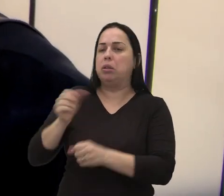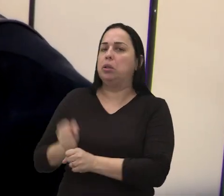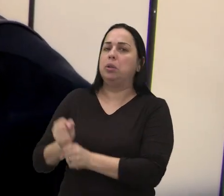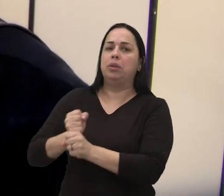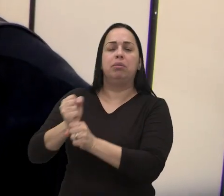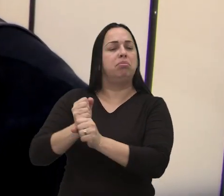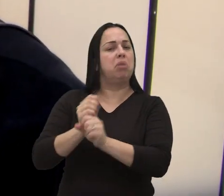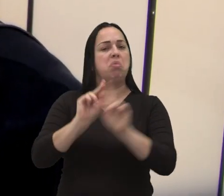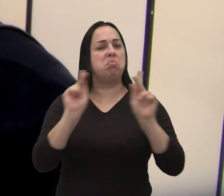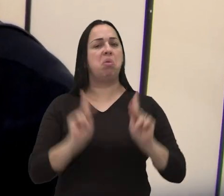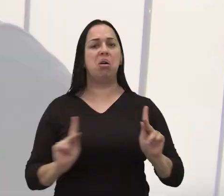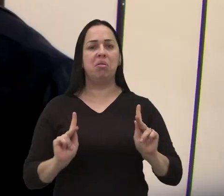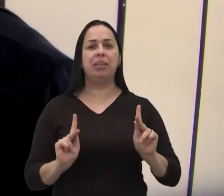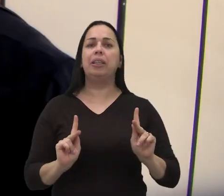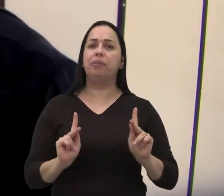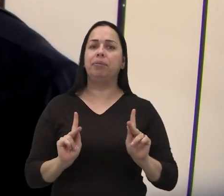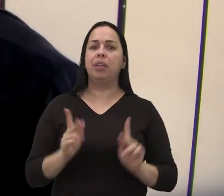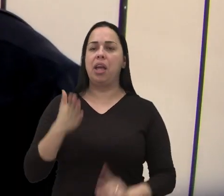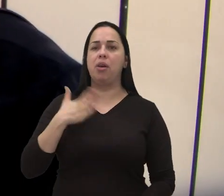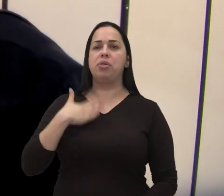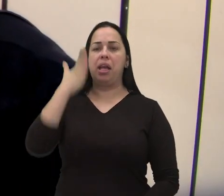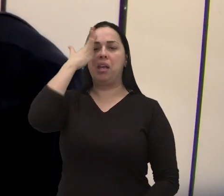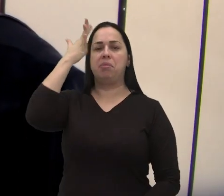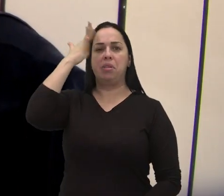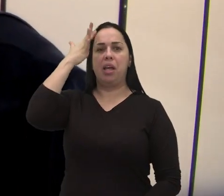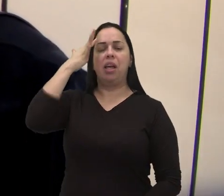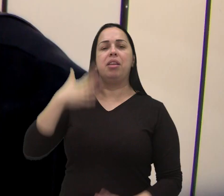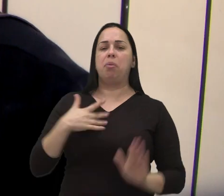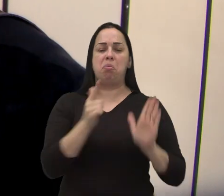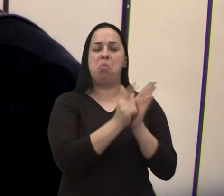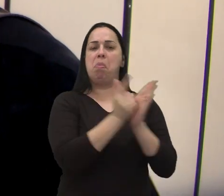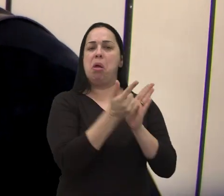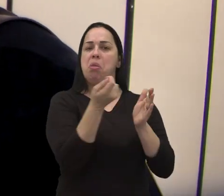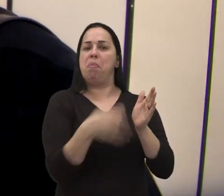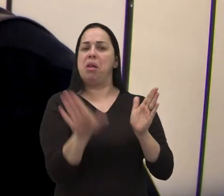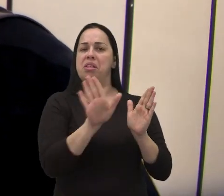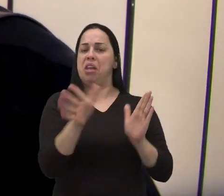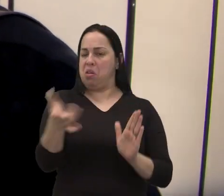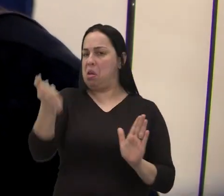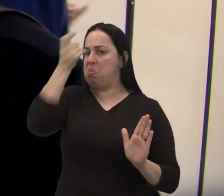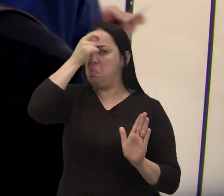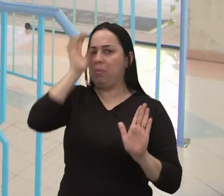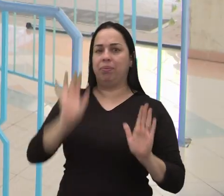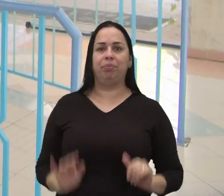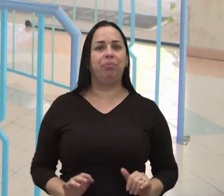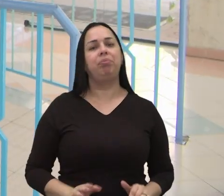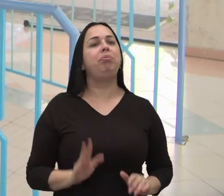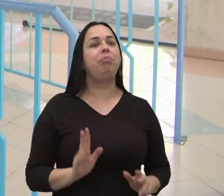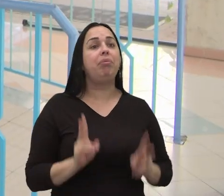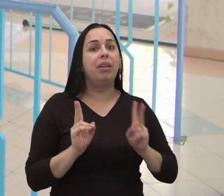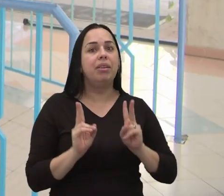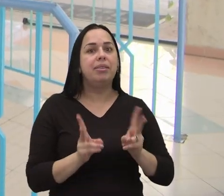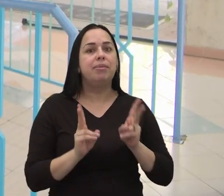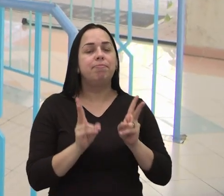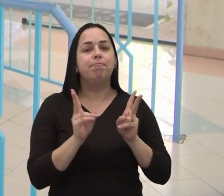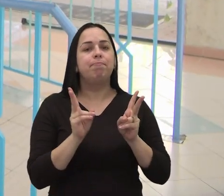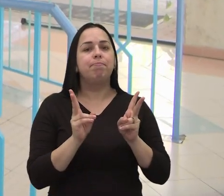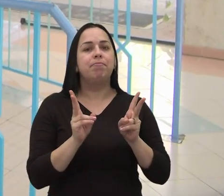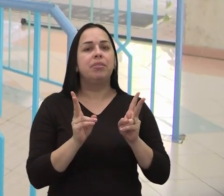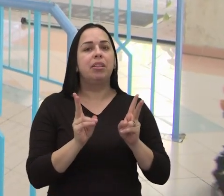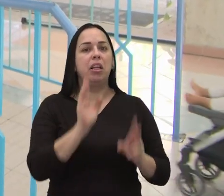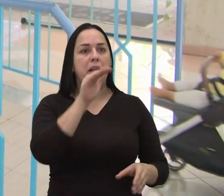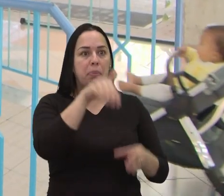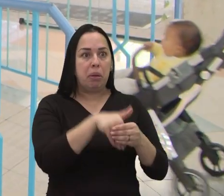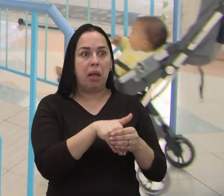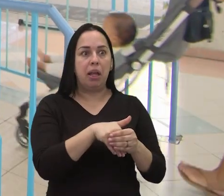anos, eu sou super tranquila mesmo. Eu sei que eu vou votar de cor, não preciso fazer colinha não. Para mim não tem problema nenhum. Não, normalmente quando a